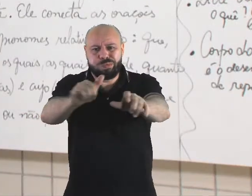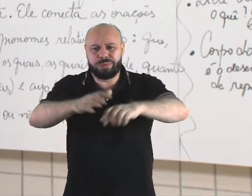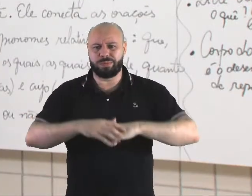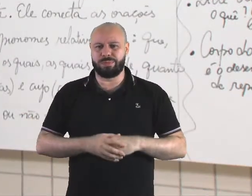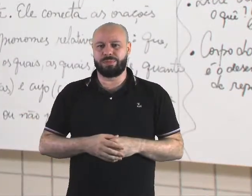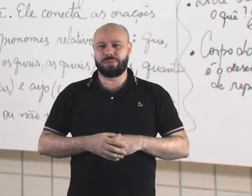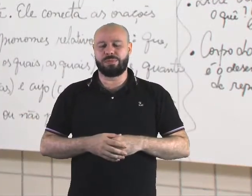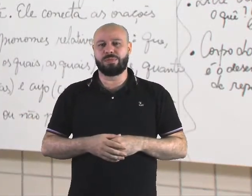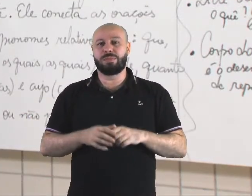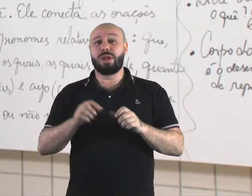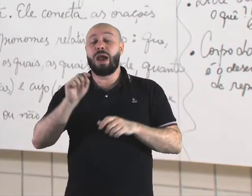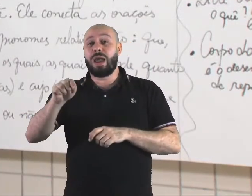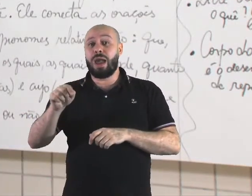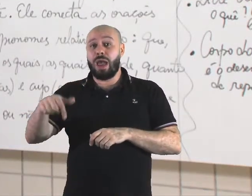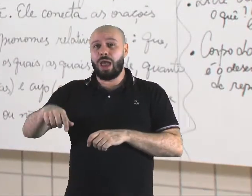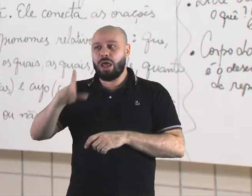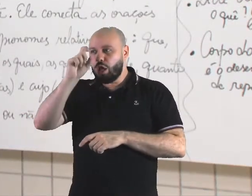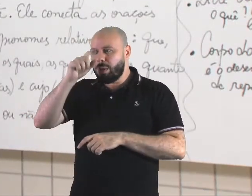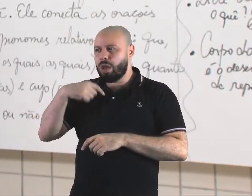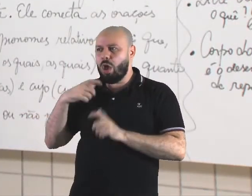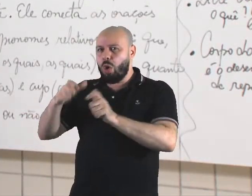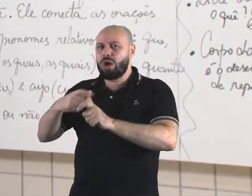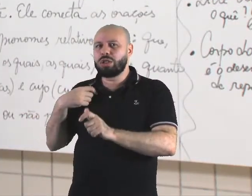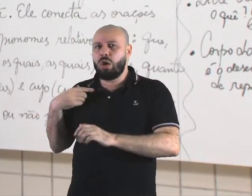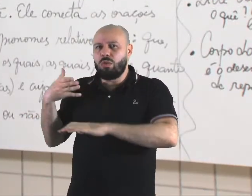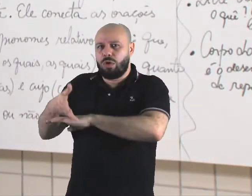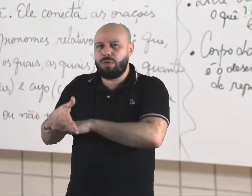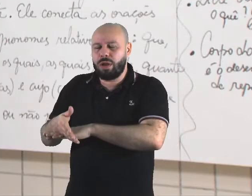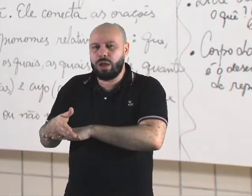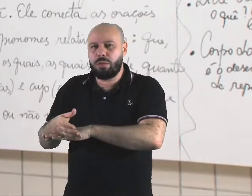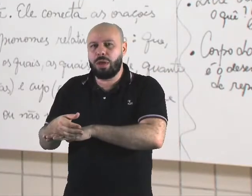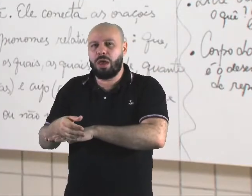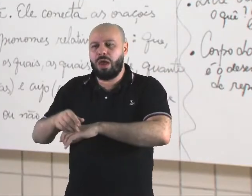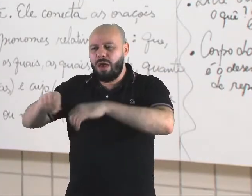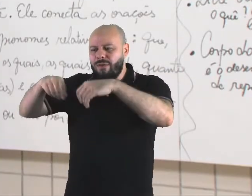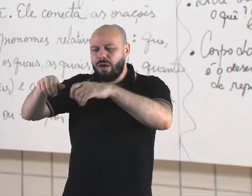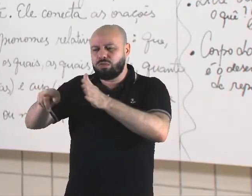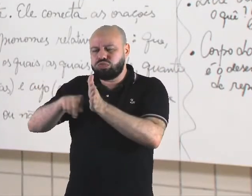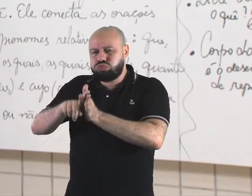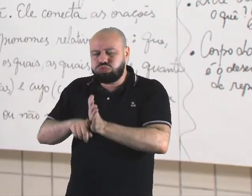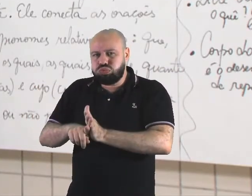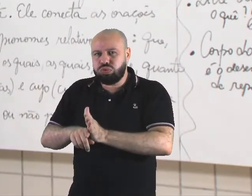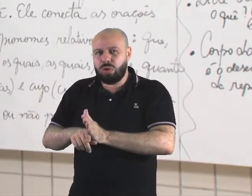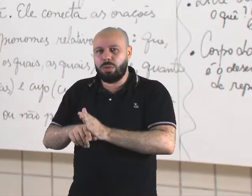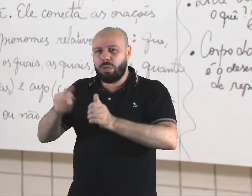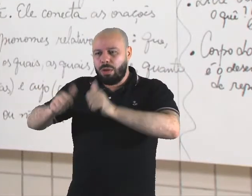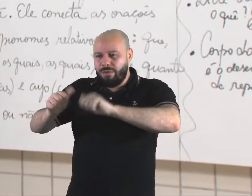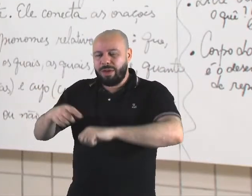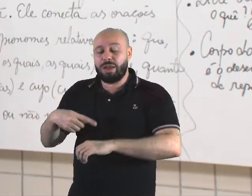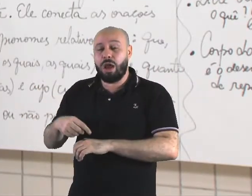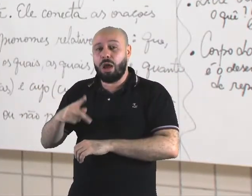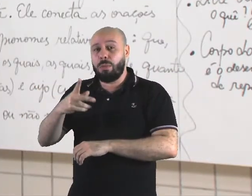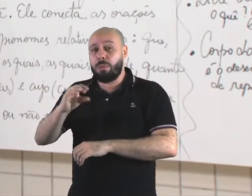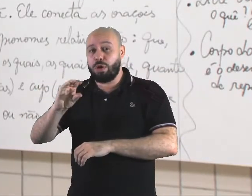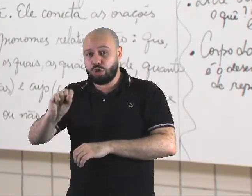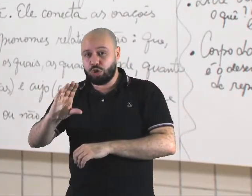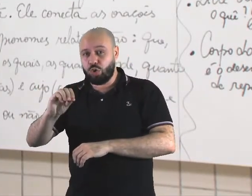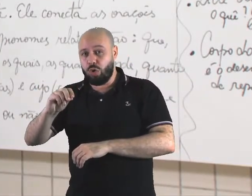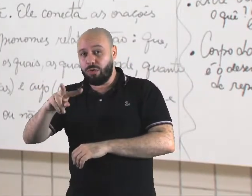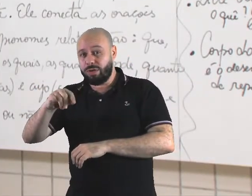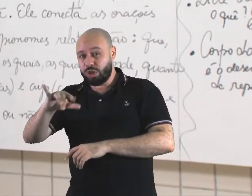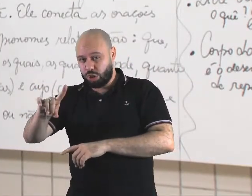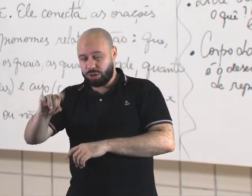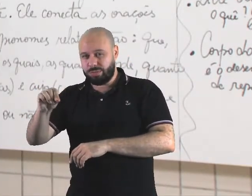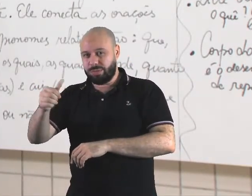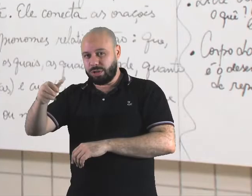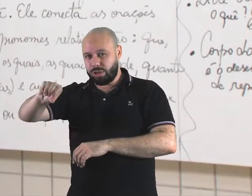Aquela foi a clínica em que eu fiz os últimos exames pós-Covid. Está indicando lugar,